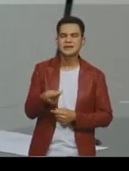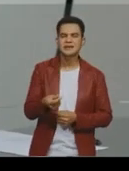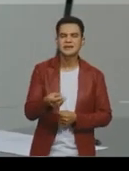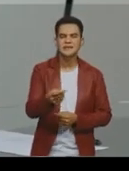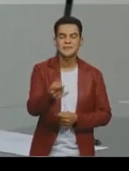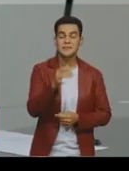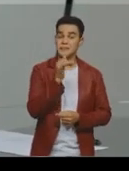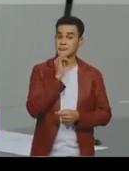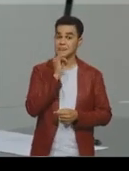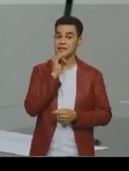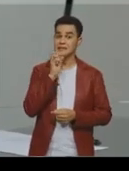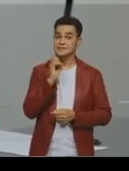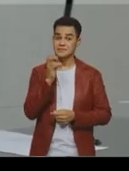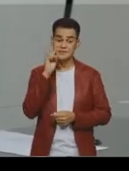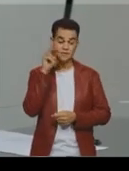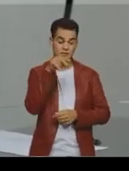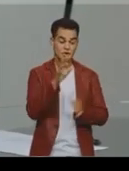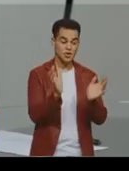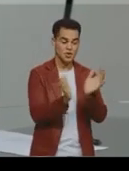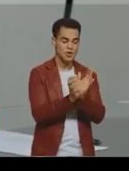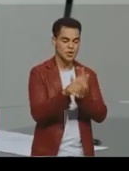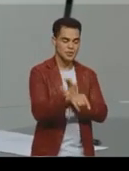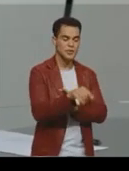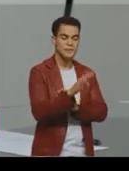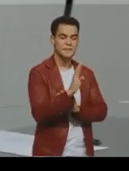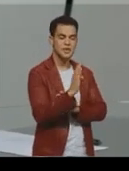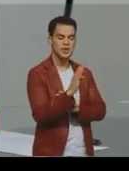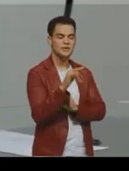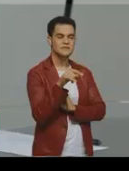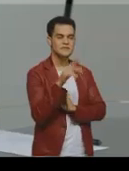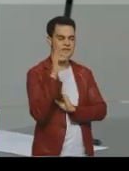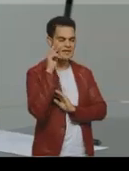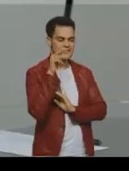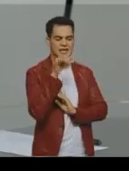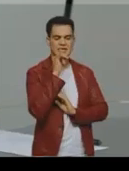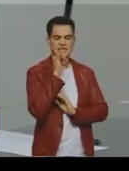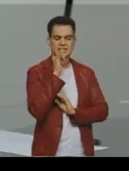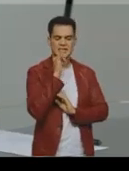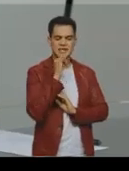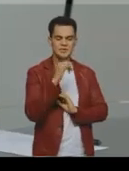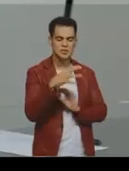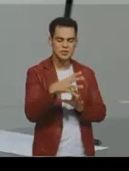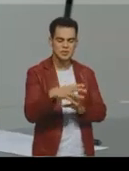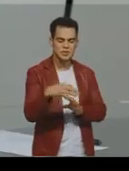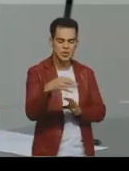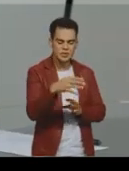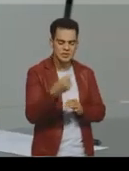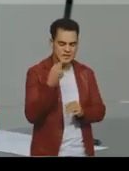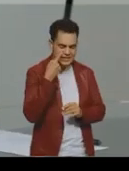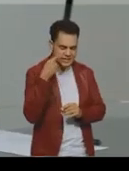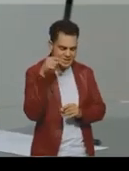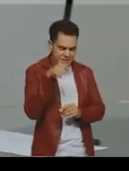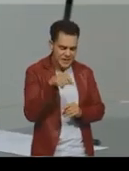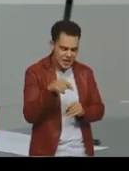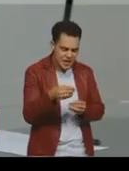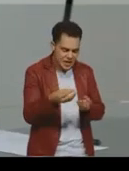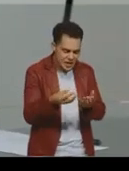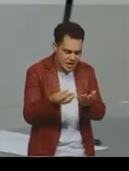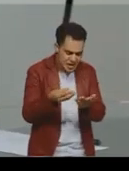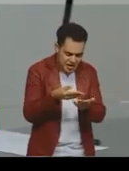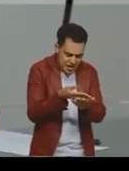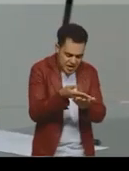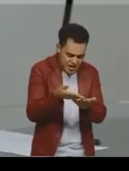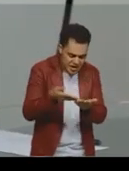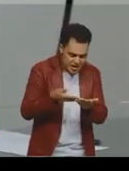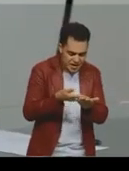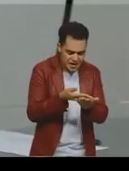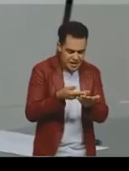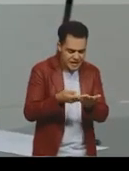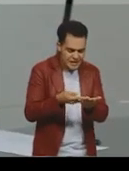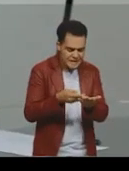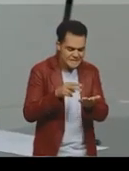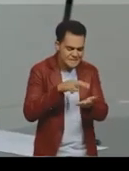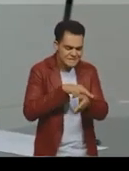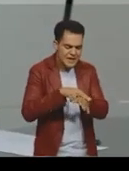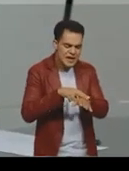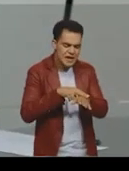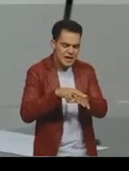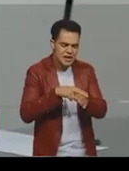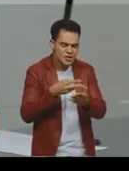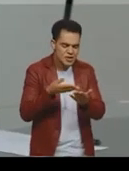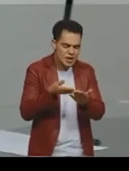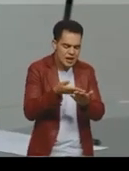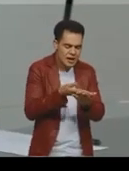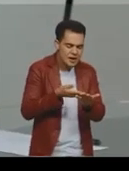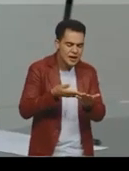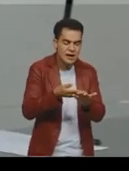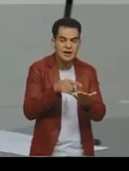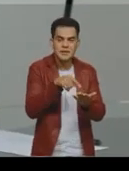uma briófita, no caso aí você vai ver um musgo, ele, aquela parte verdinha do musgo é a fase gametófito, e ela